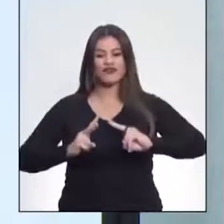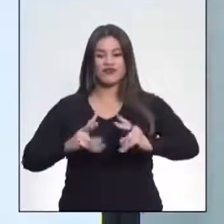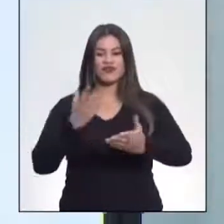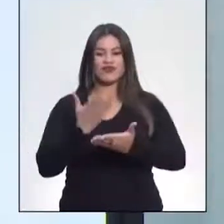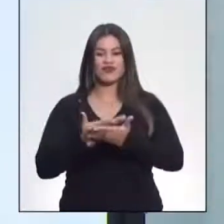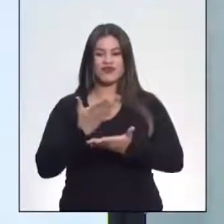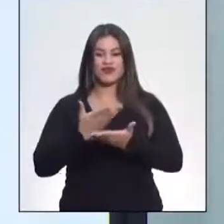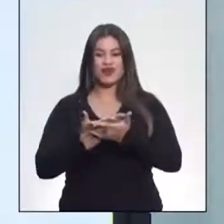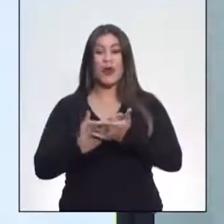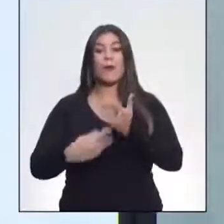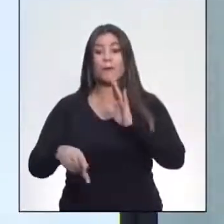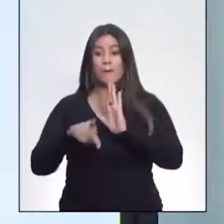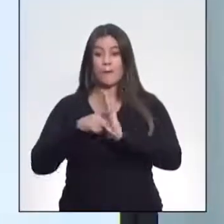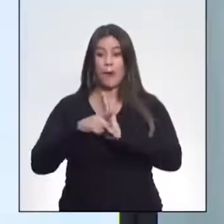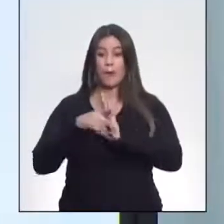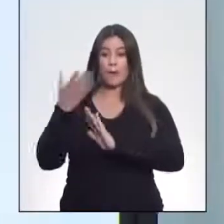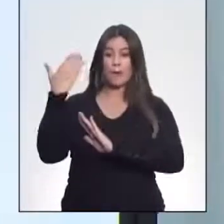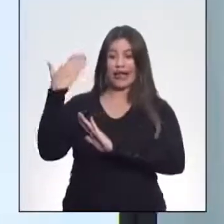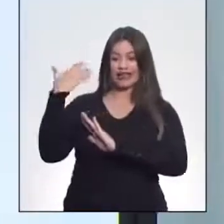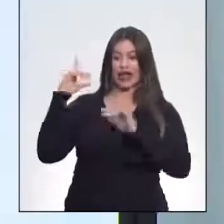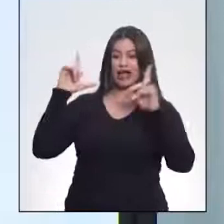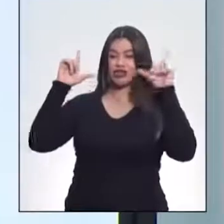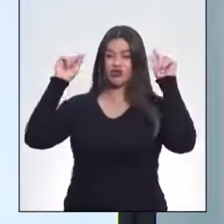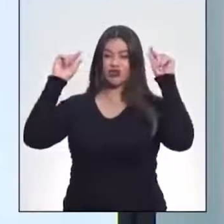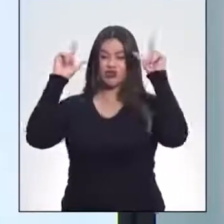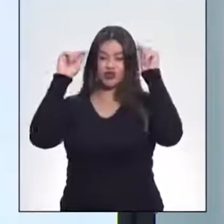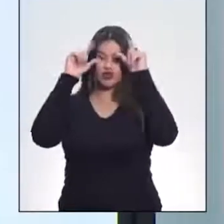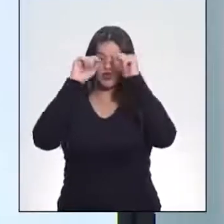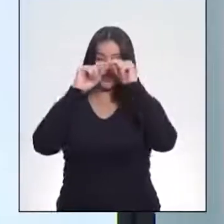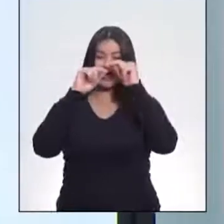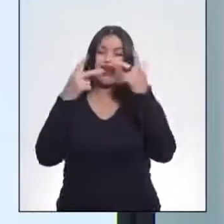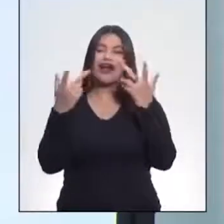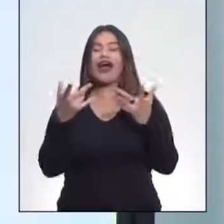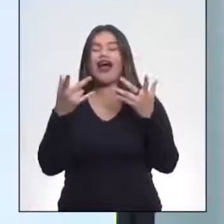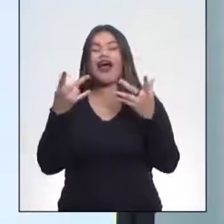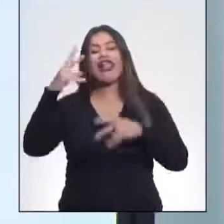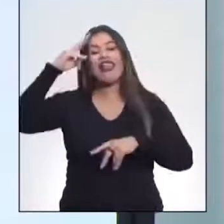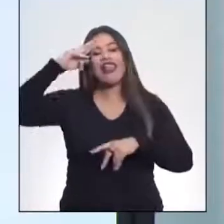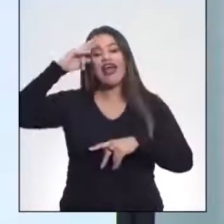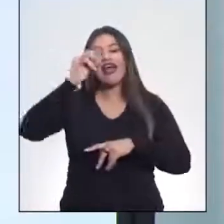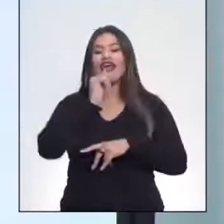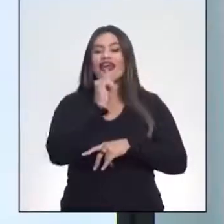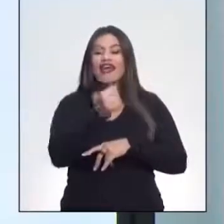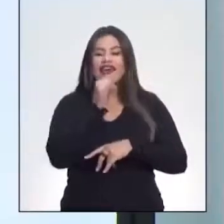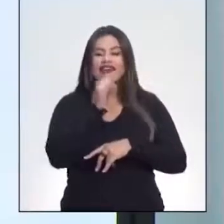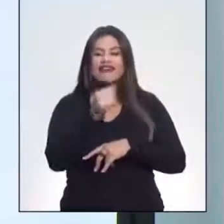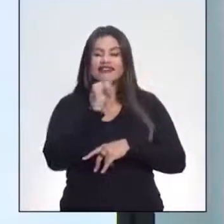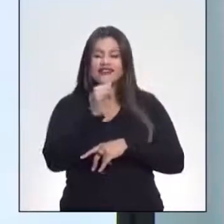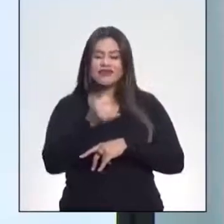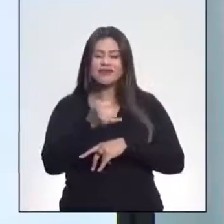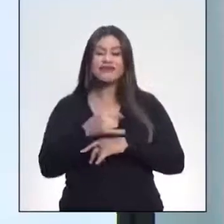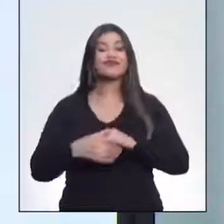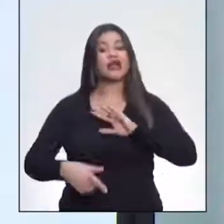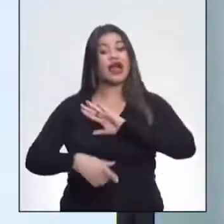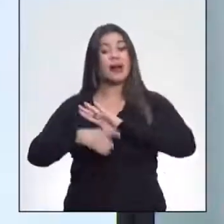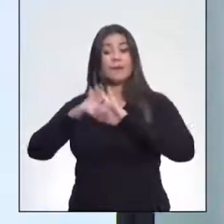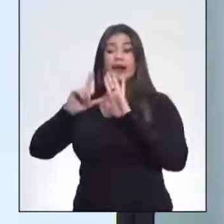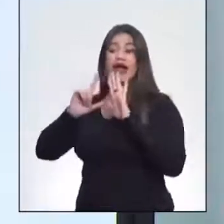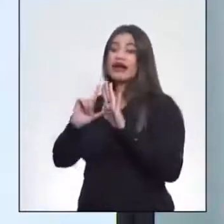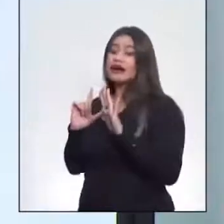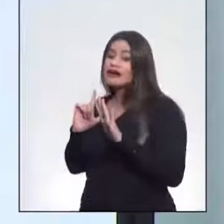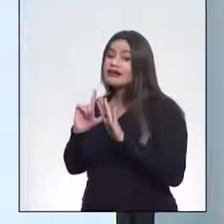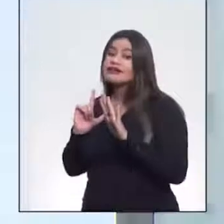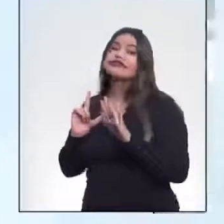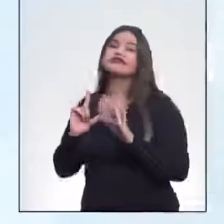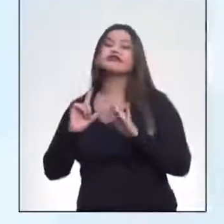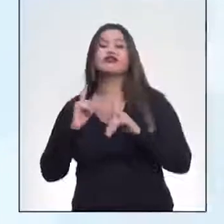hoje nós teremos aquelas lendas mitológicas que vocês tanto gostam antes de mais nada Vamos ver o nosso a nossa